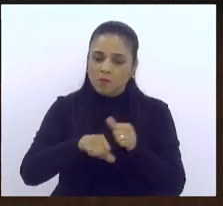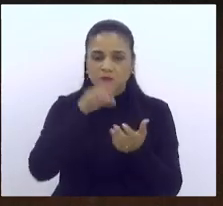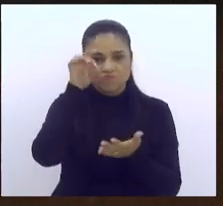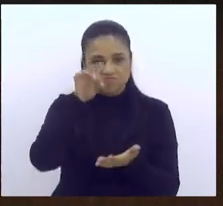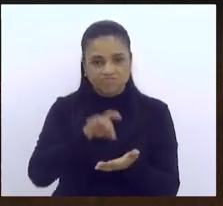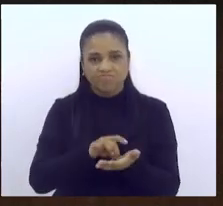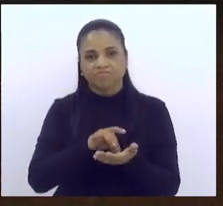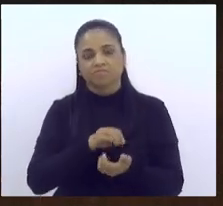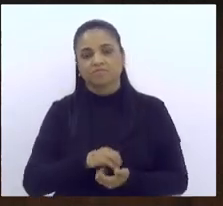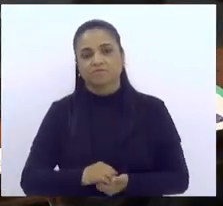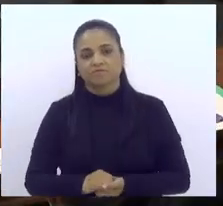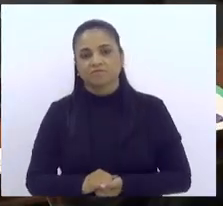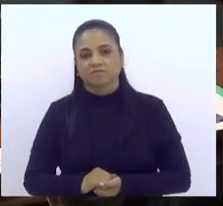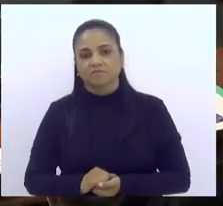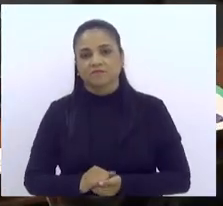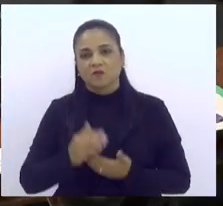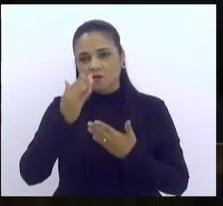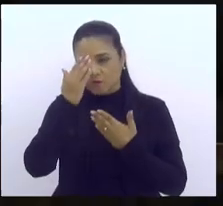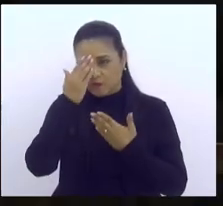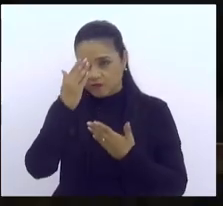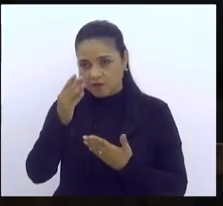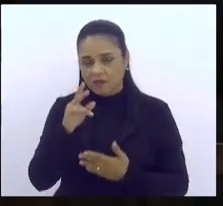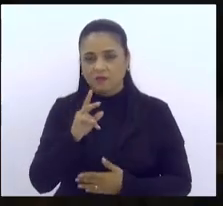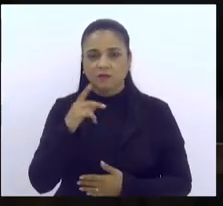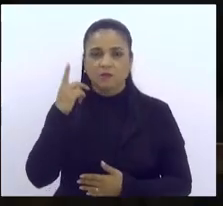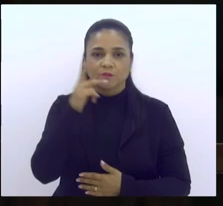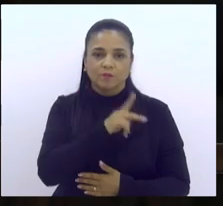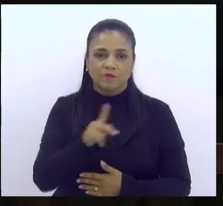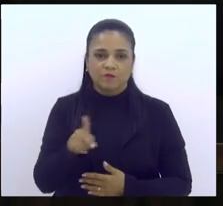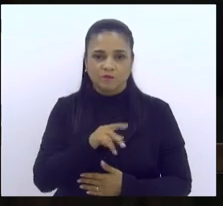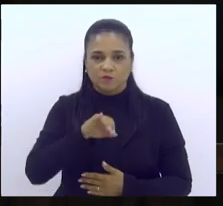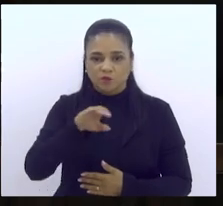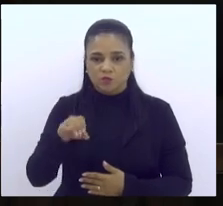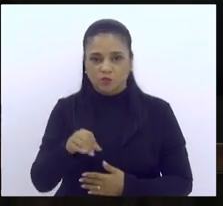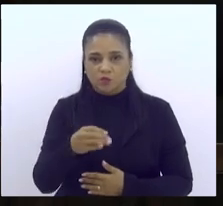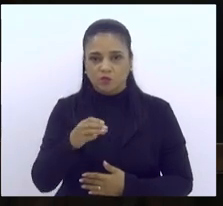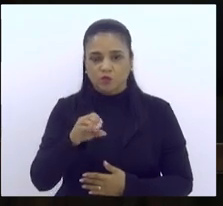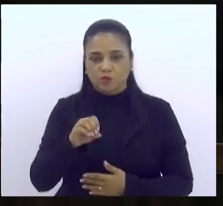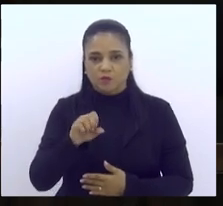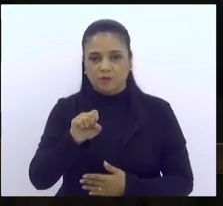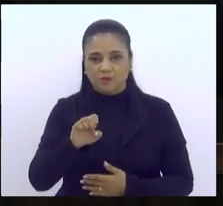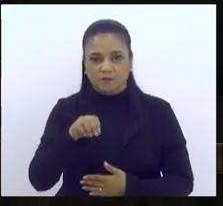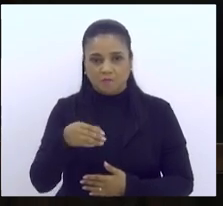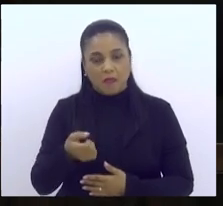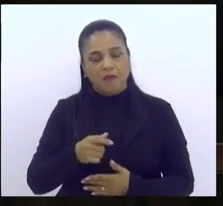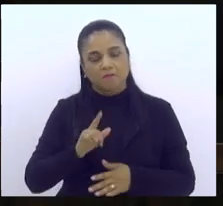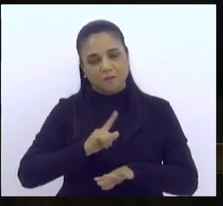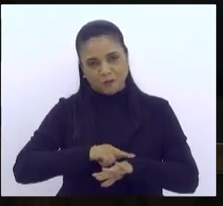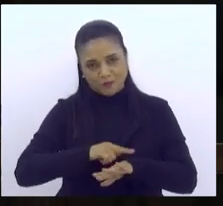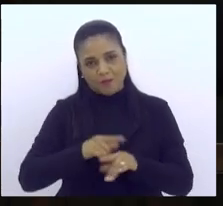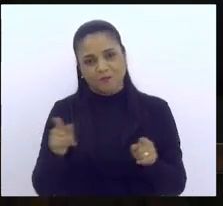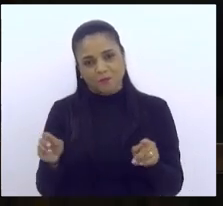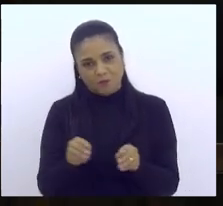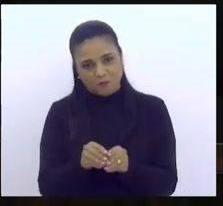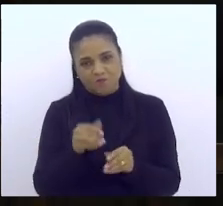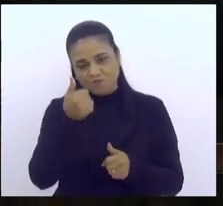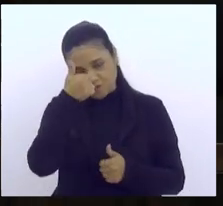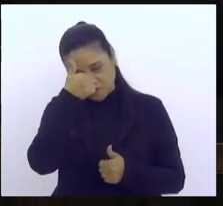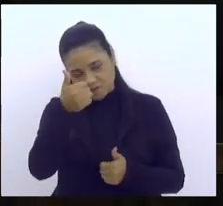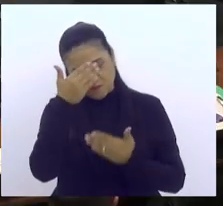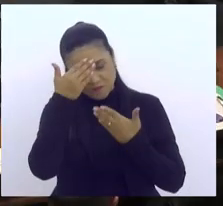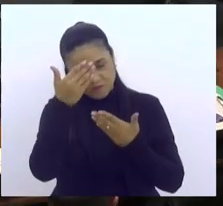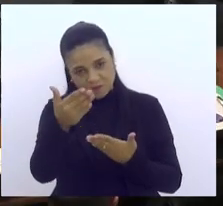efetiva. Muito obrigado, professor Josemar, inclusive pelo tempo. Deputado Anderson Moraes, por